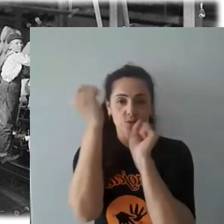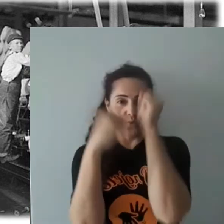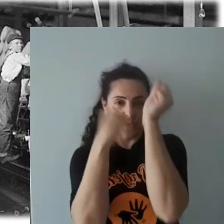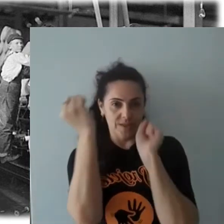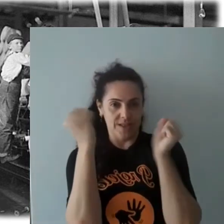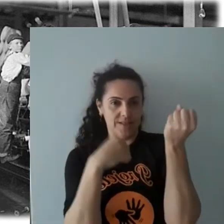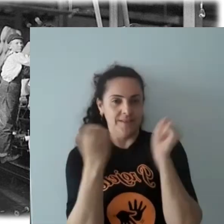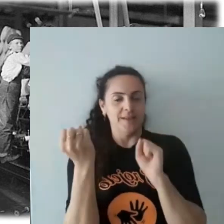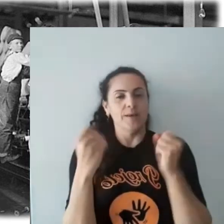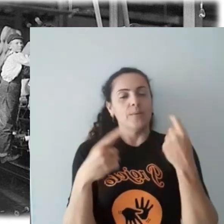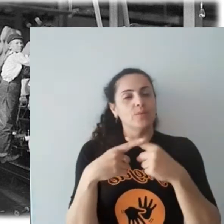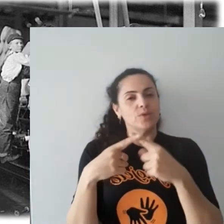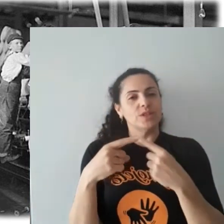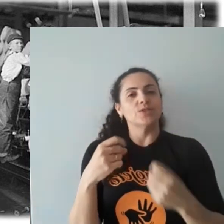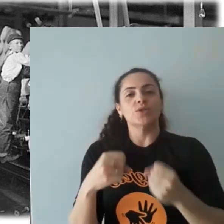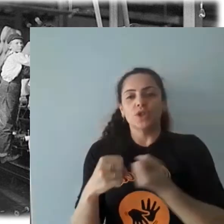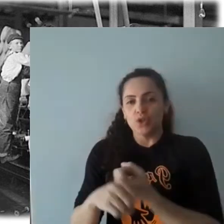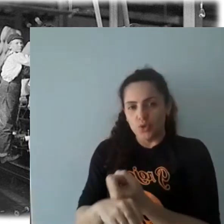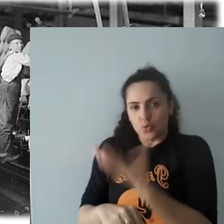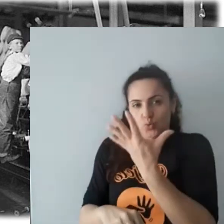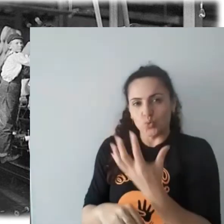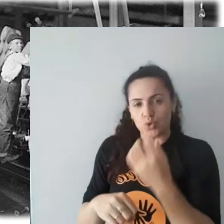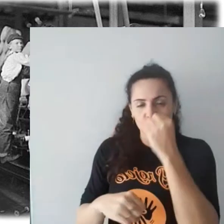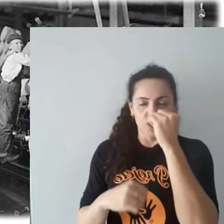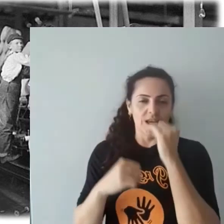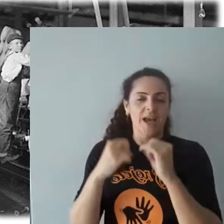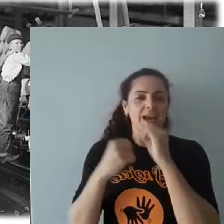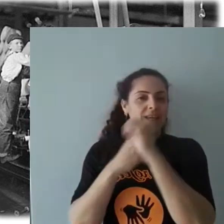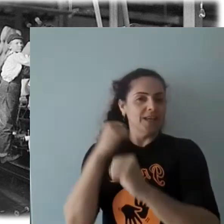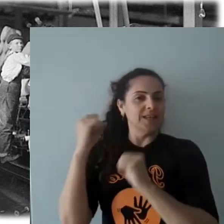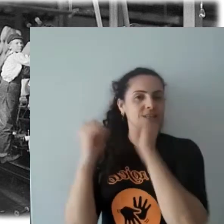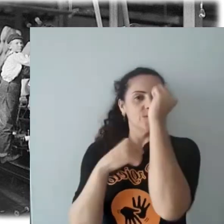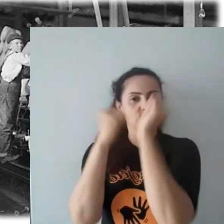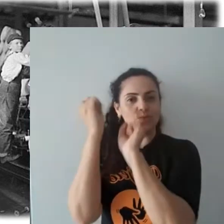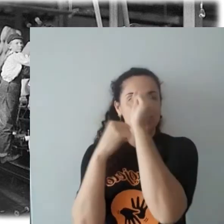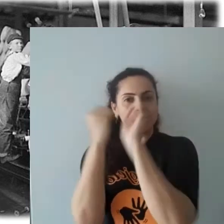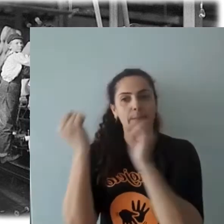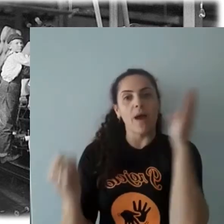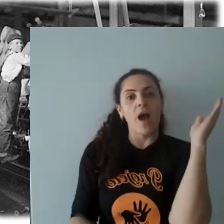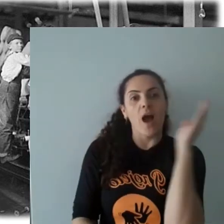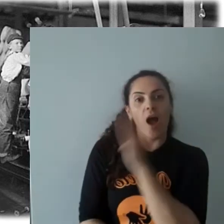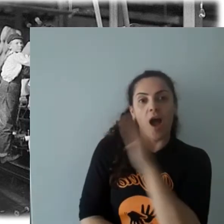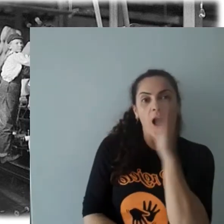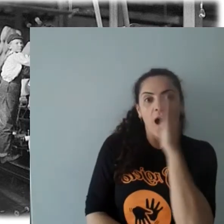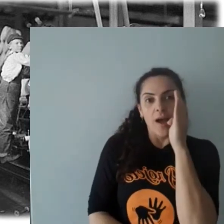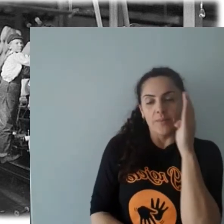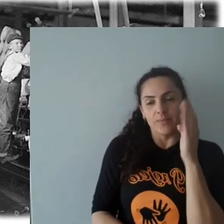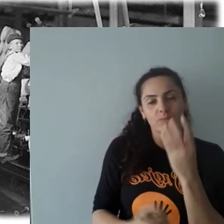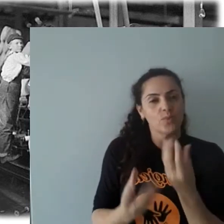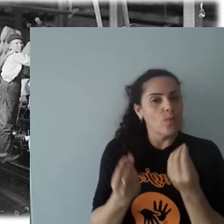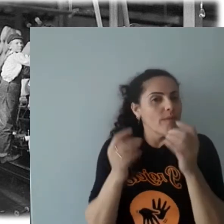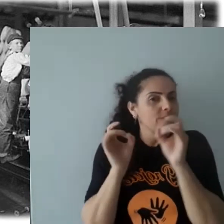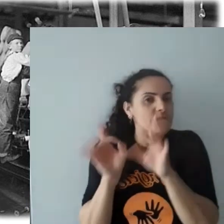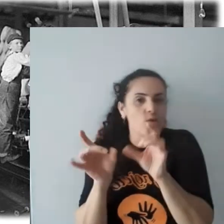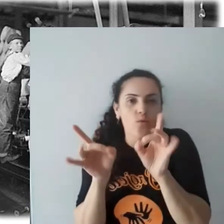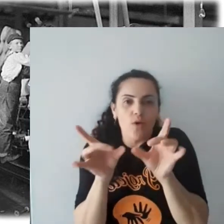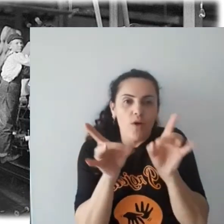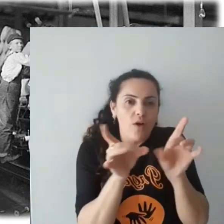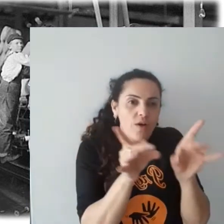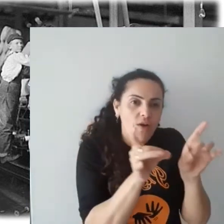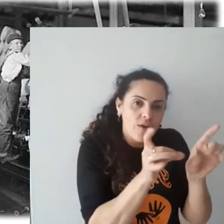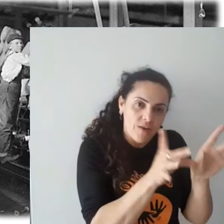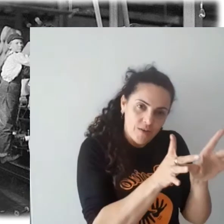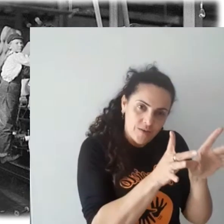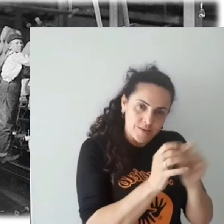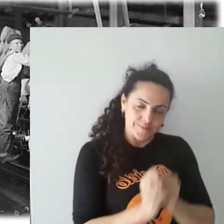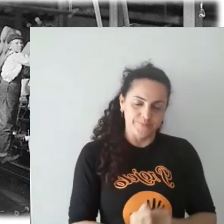mais aceleradamente esses produtos necessários aí na sociedade. Nesse período, gente, é legal a gente frisar